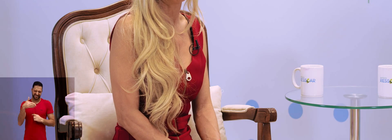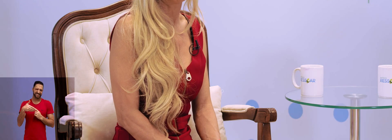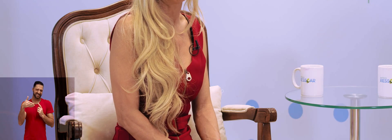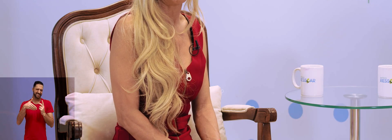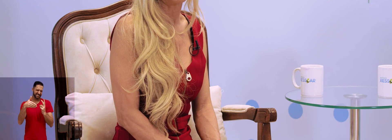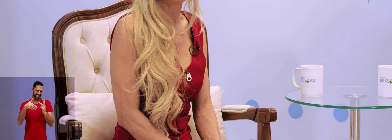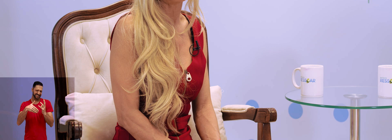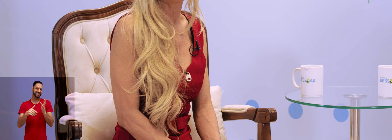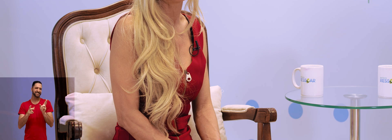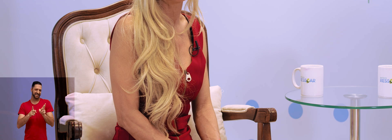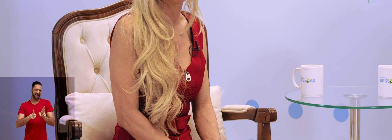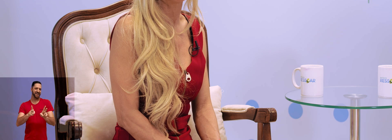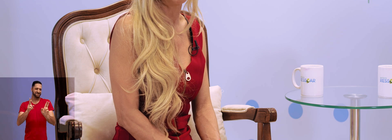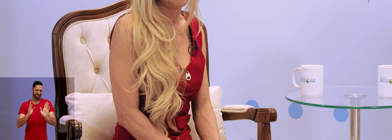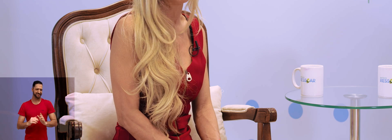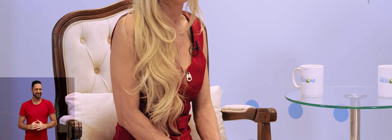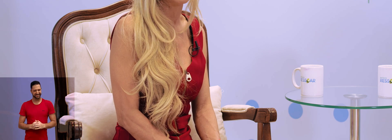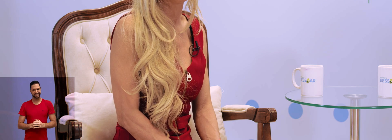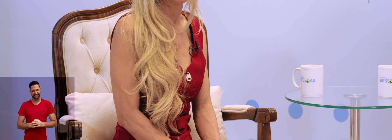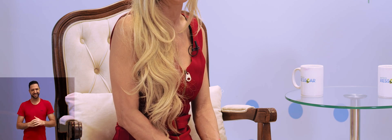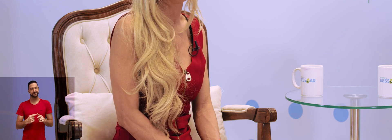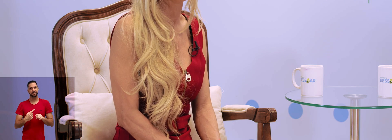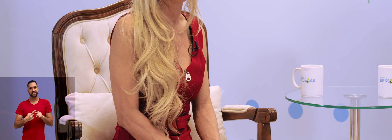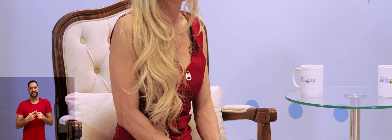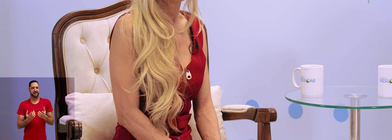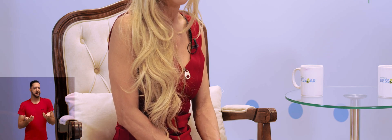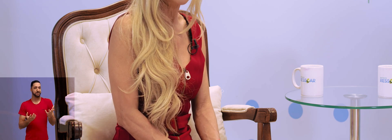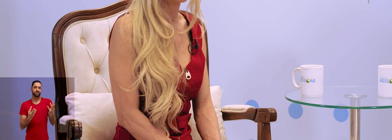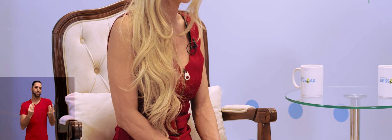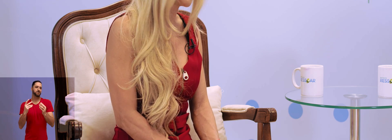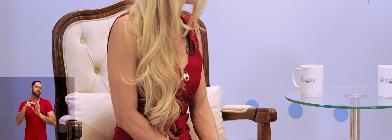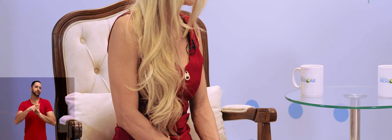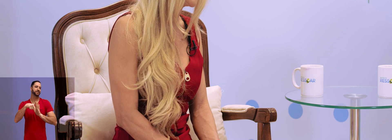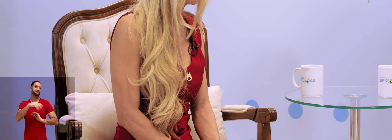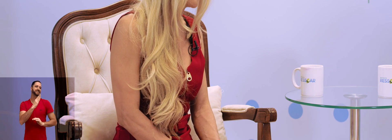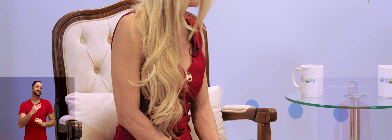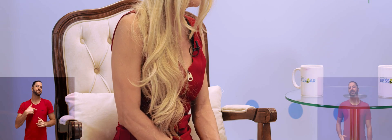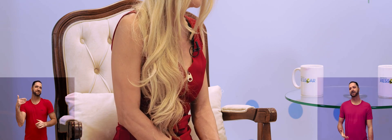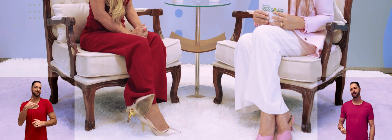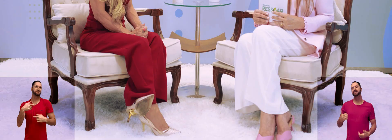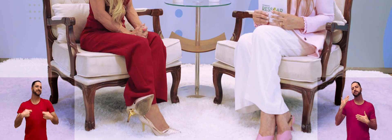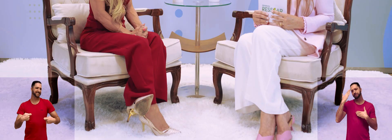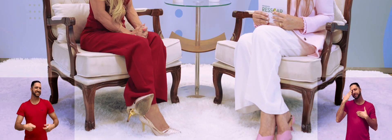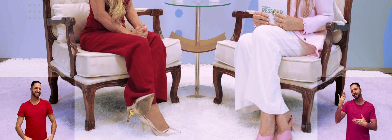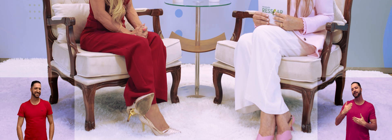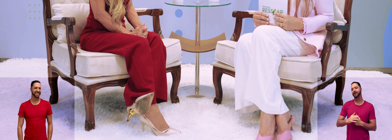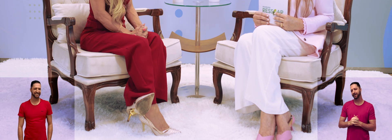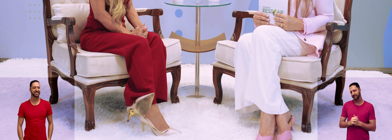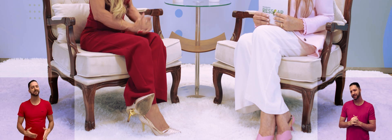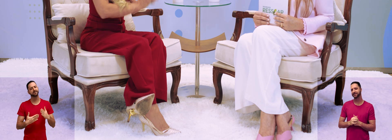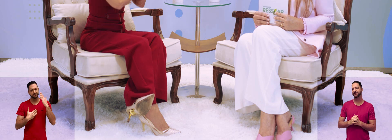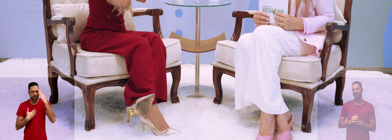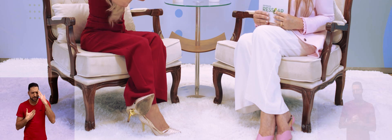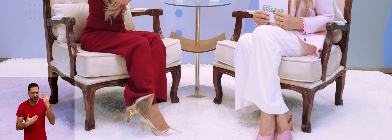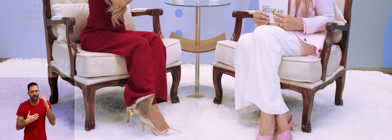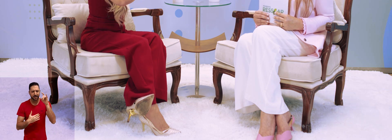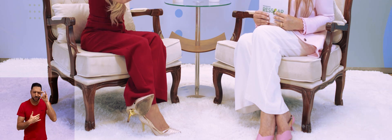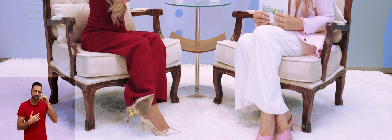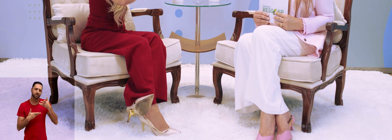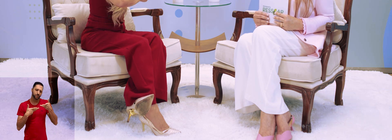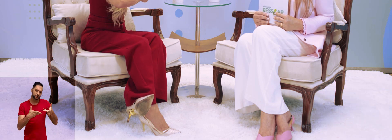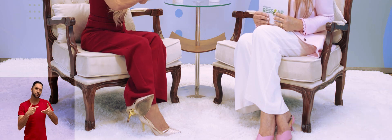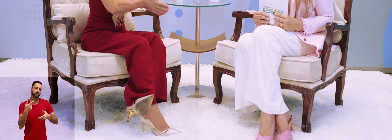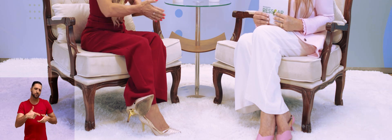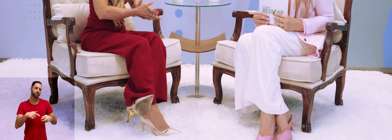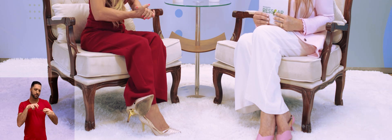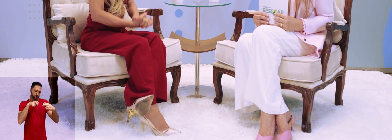vindo ao Brasil com uma boa frequência, porque eu tenho muitos projetos aqui também. Obrigada, tá? Gratidão, Eunice, por